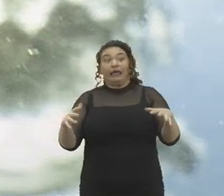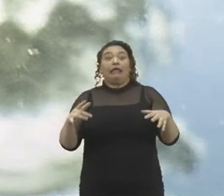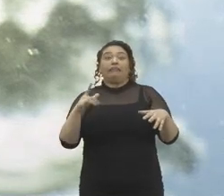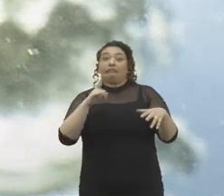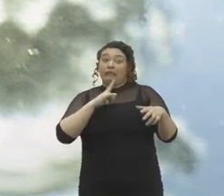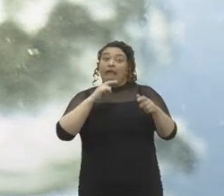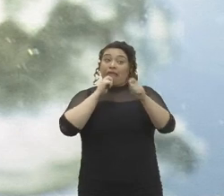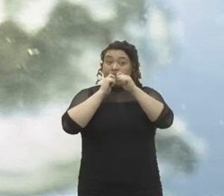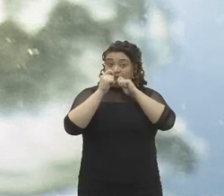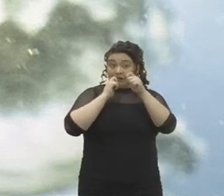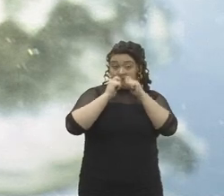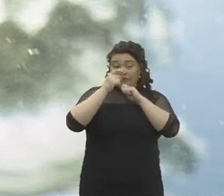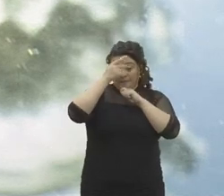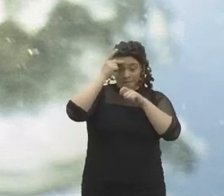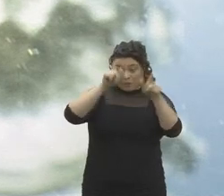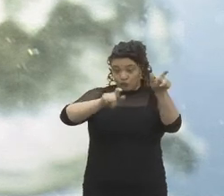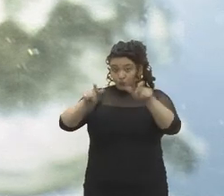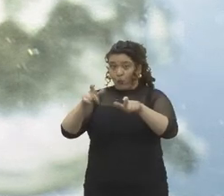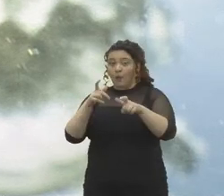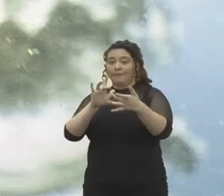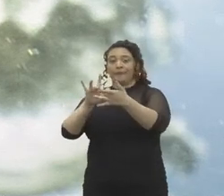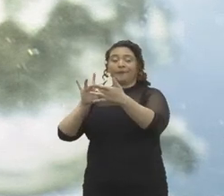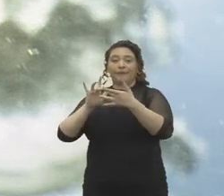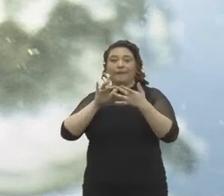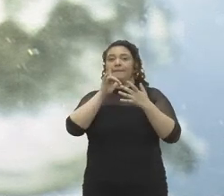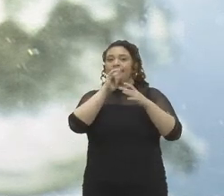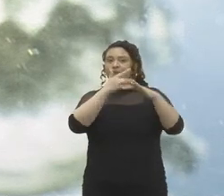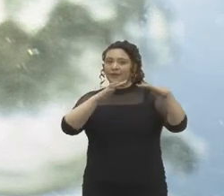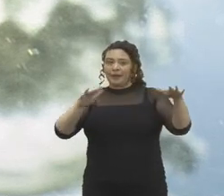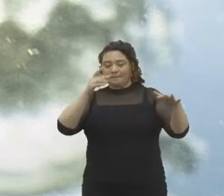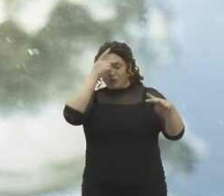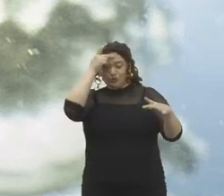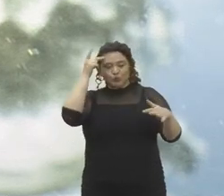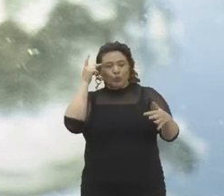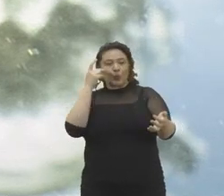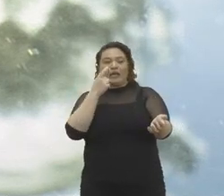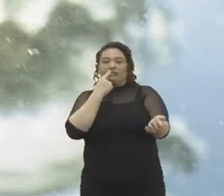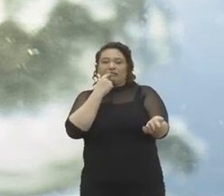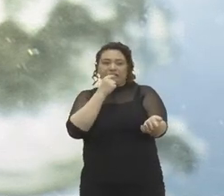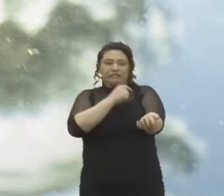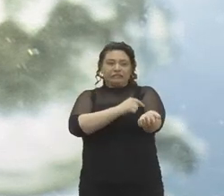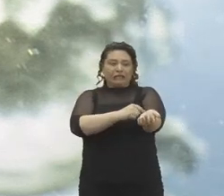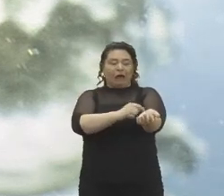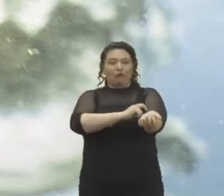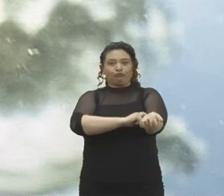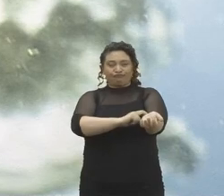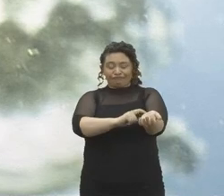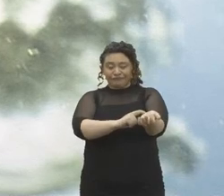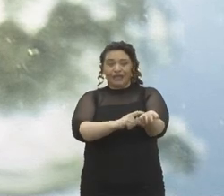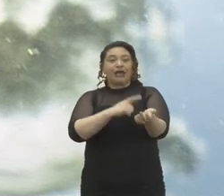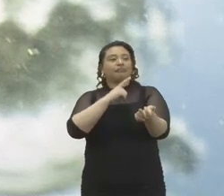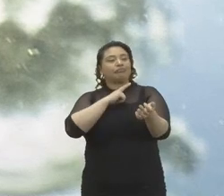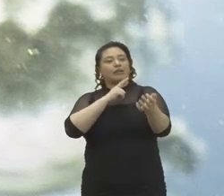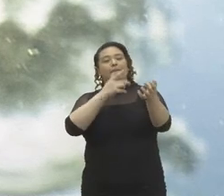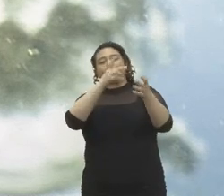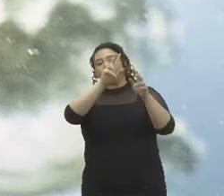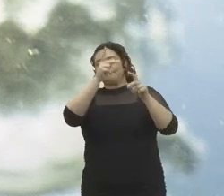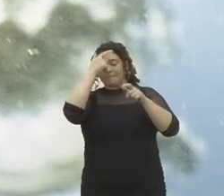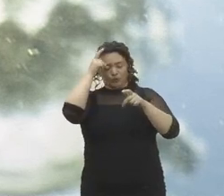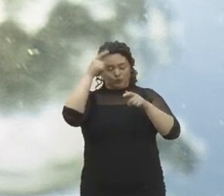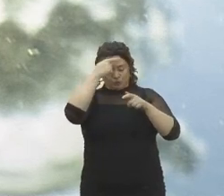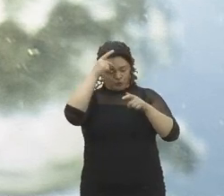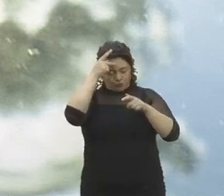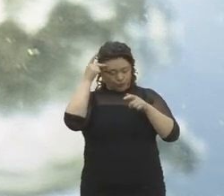entrevistas gente do mar falamos com quem tem água salgada nas veias os convidados e as convidadas são grandes